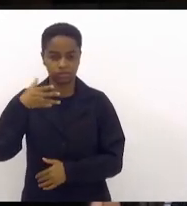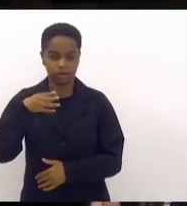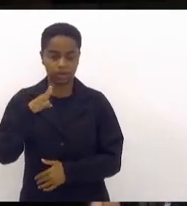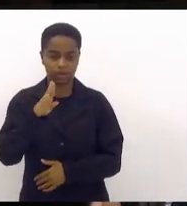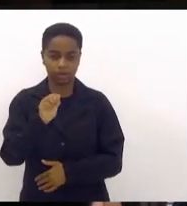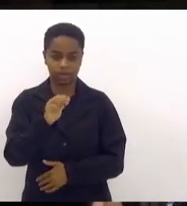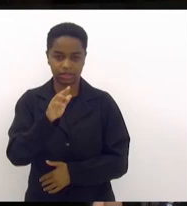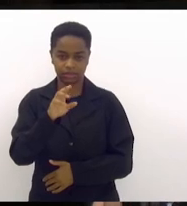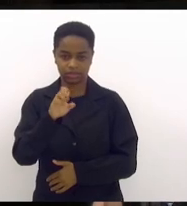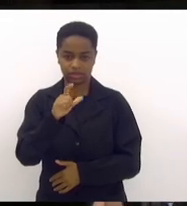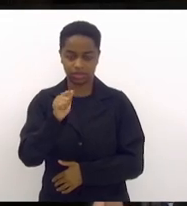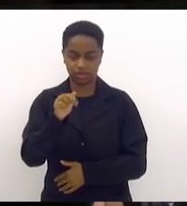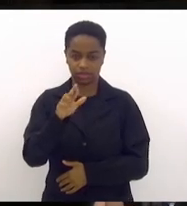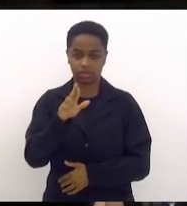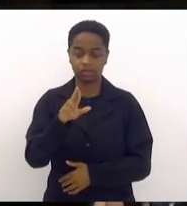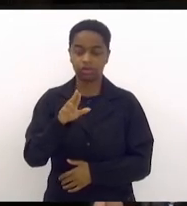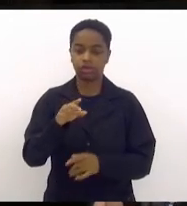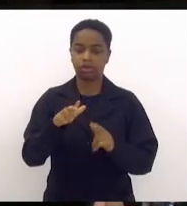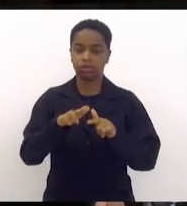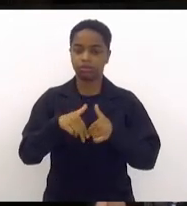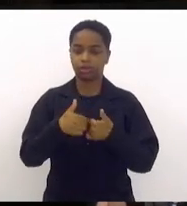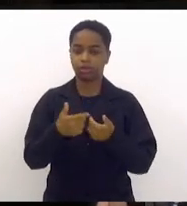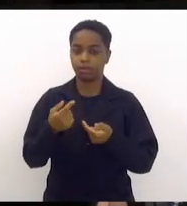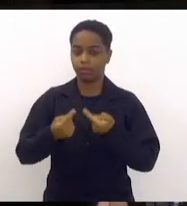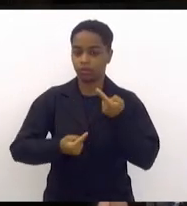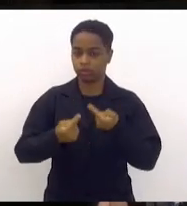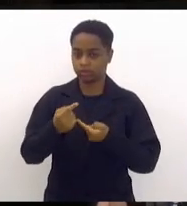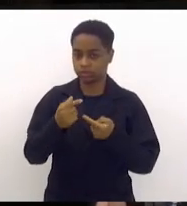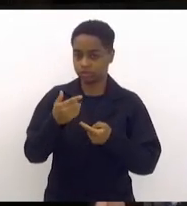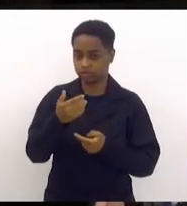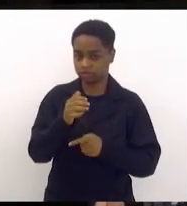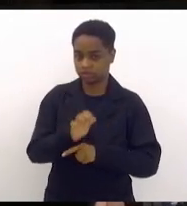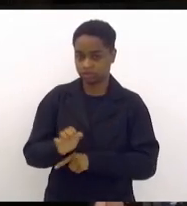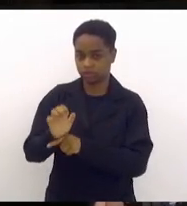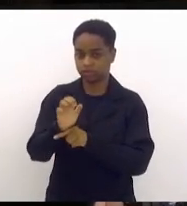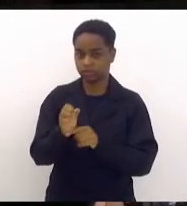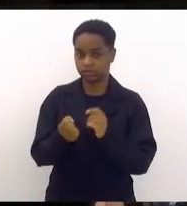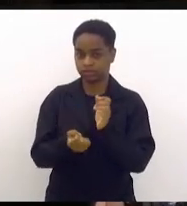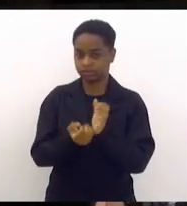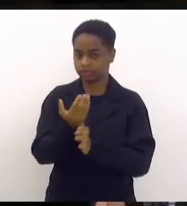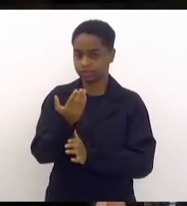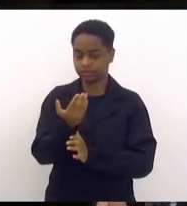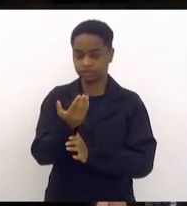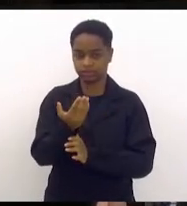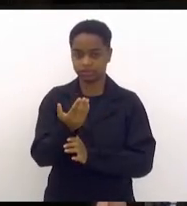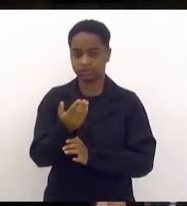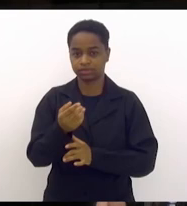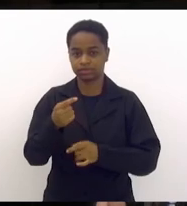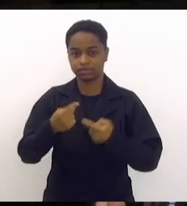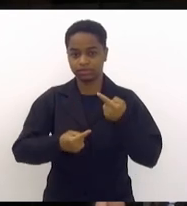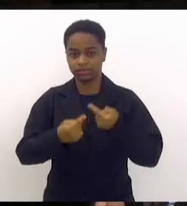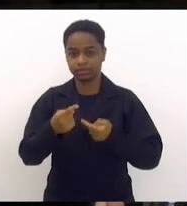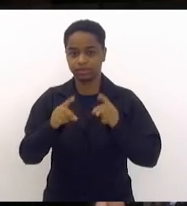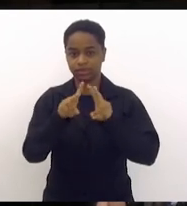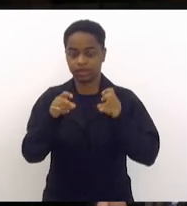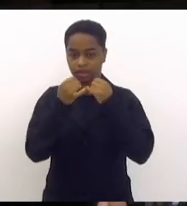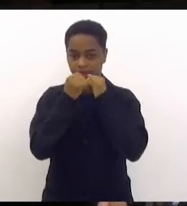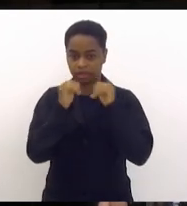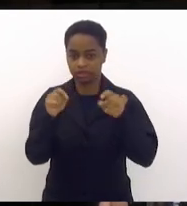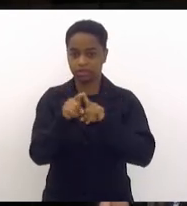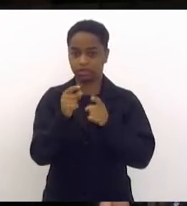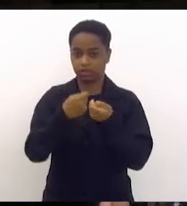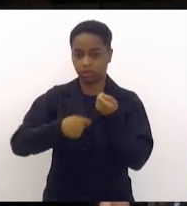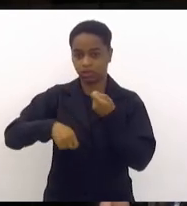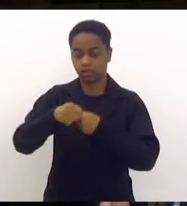como política de estado criando uma secretaria específica para cuidar do tema energia e economia do